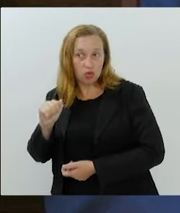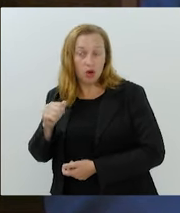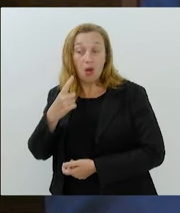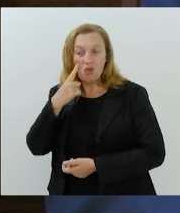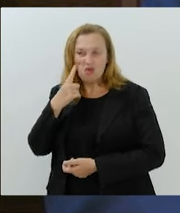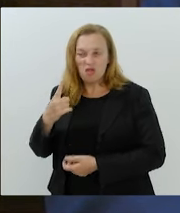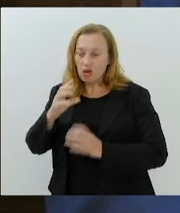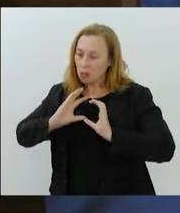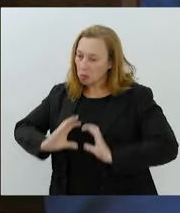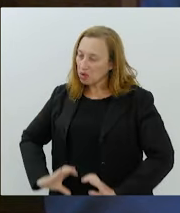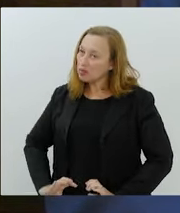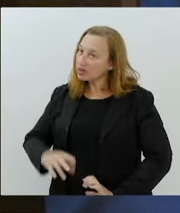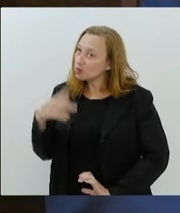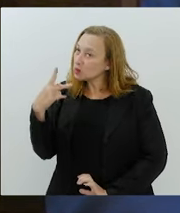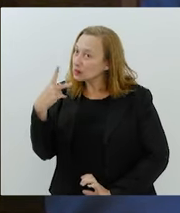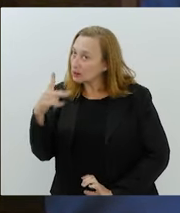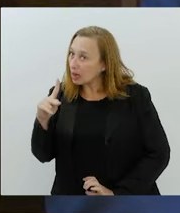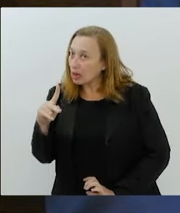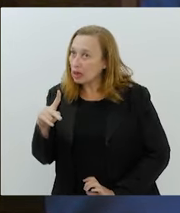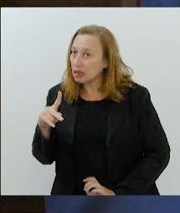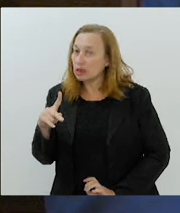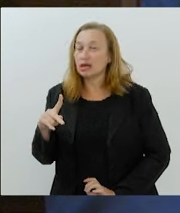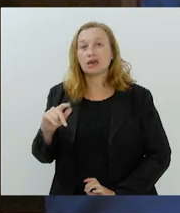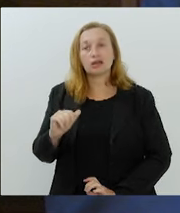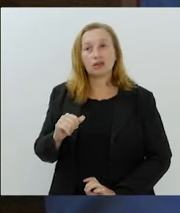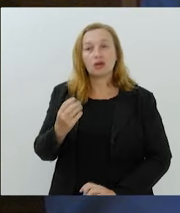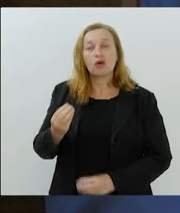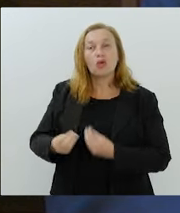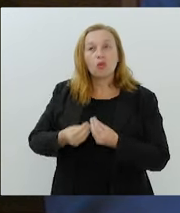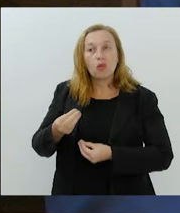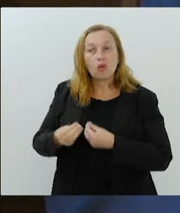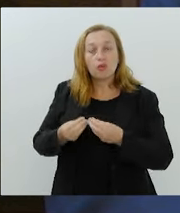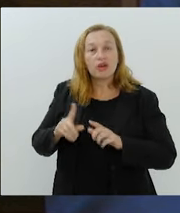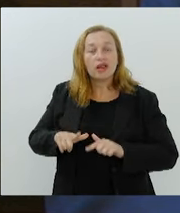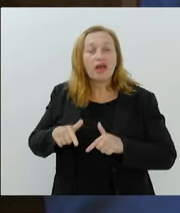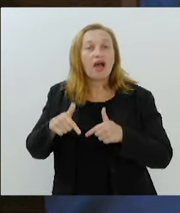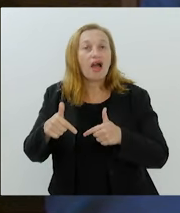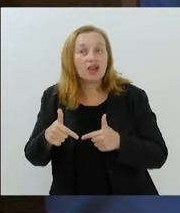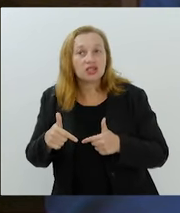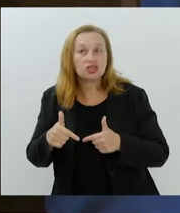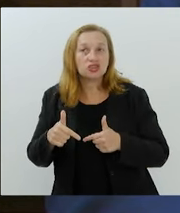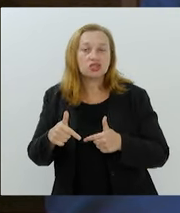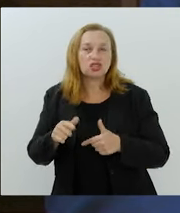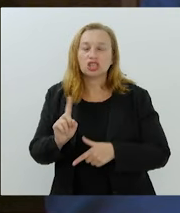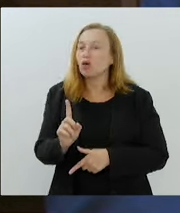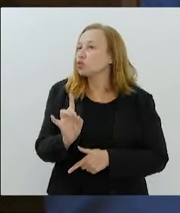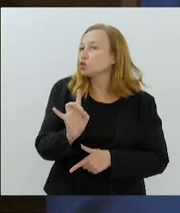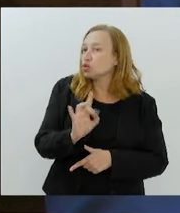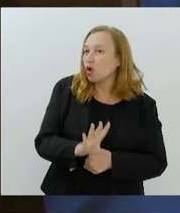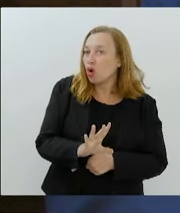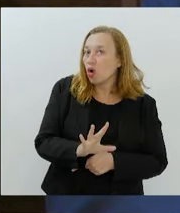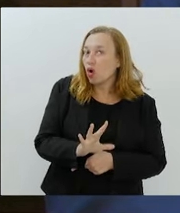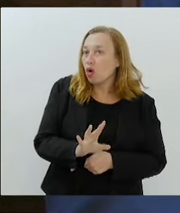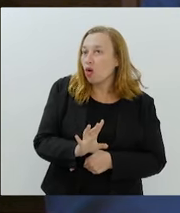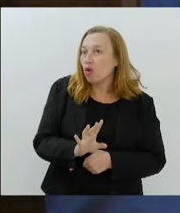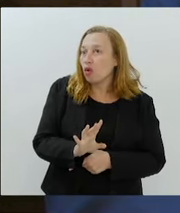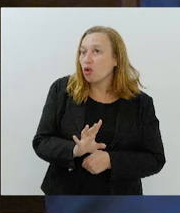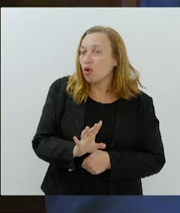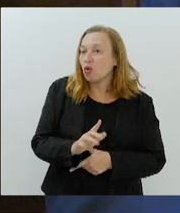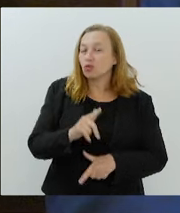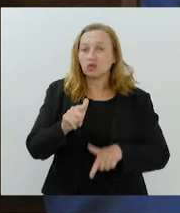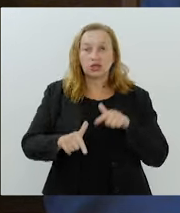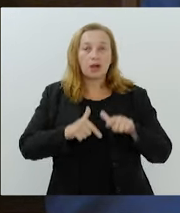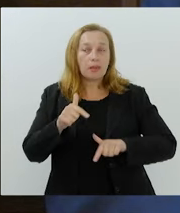postura dele, a maneira como ele trata não só o